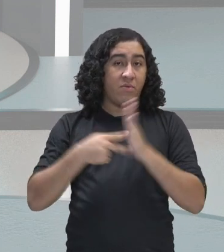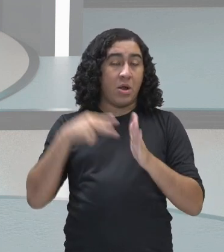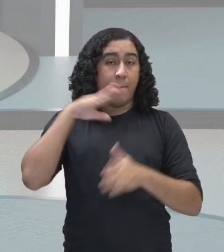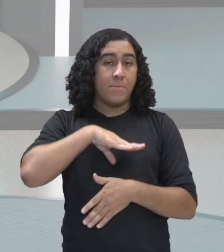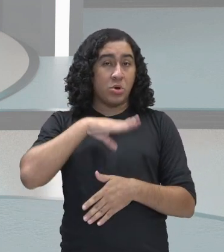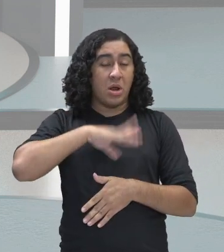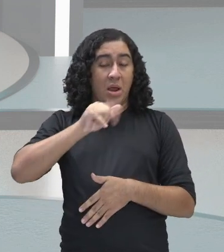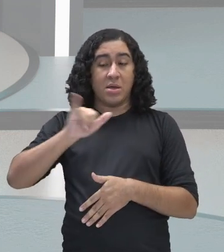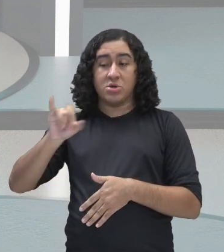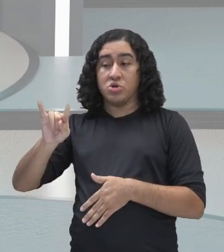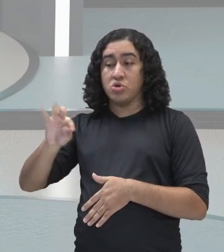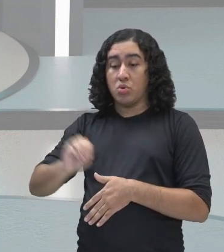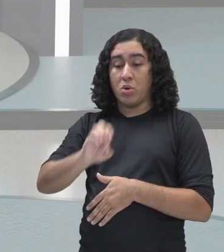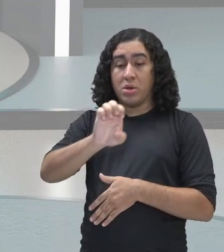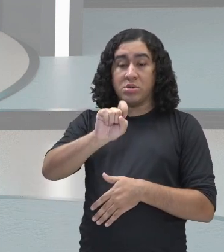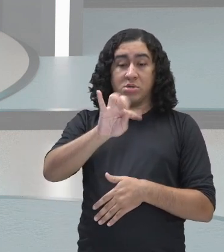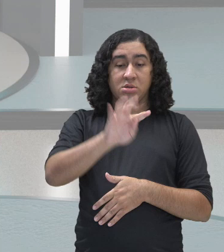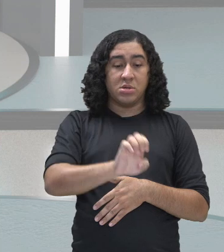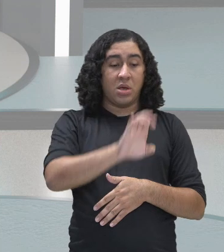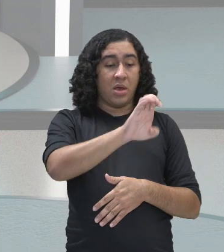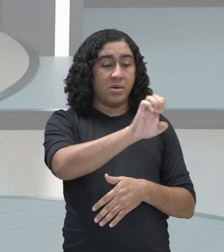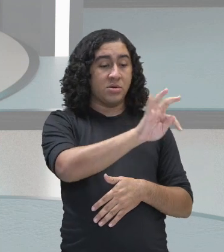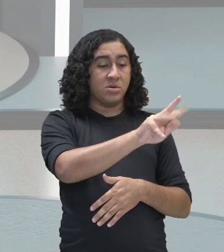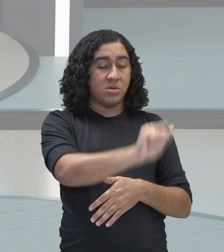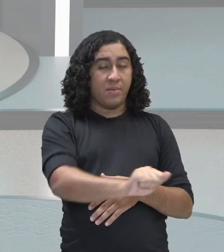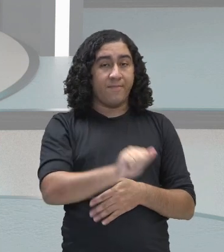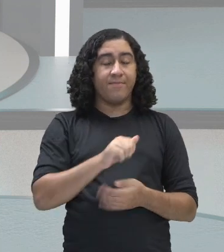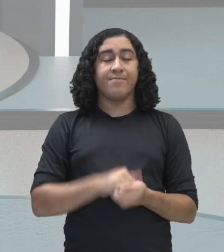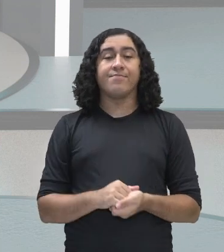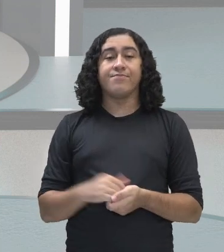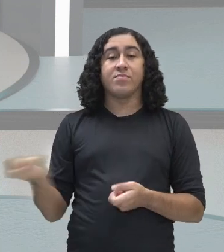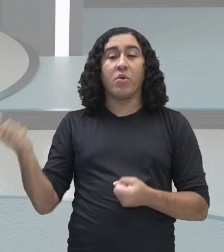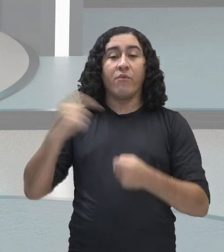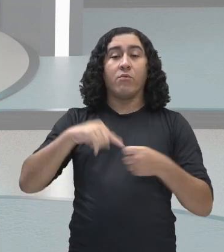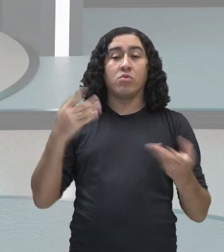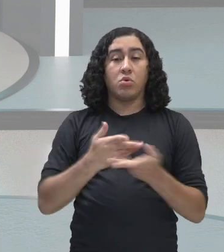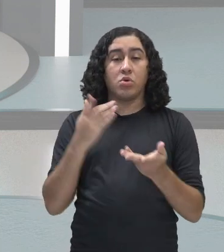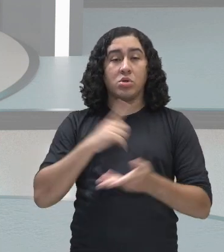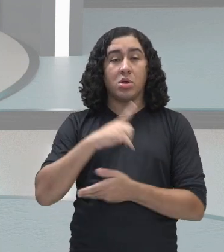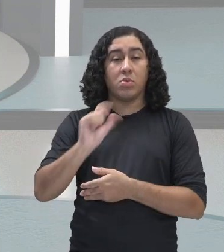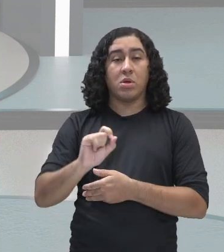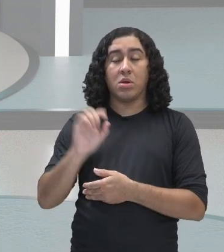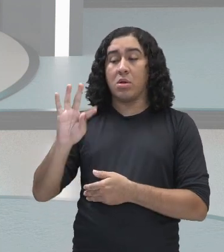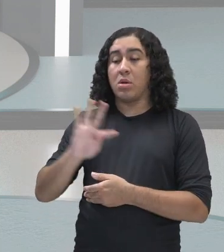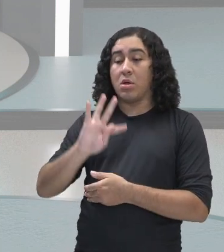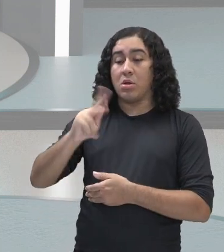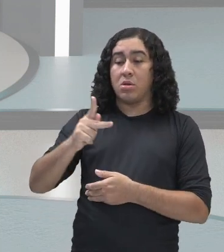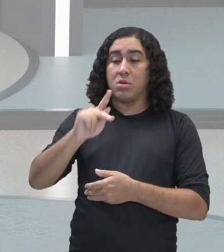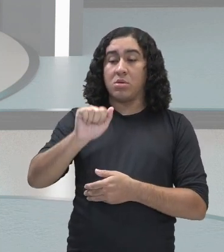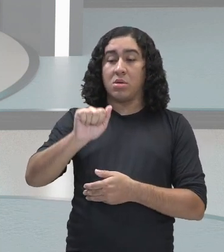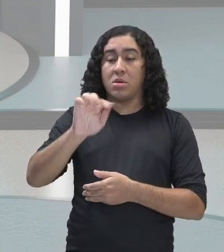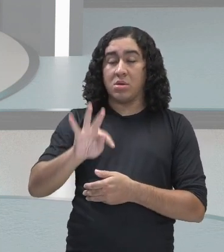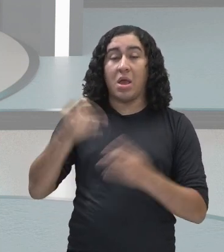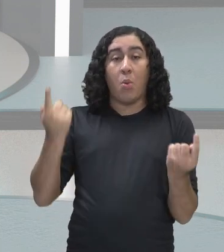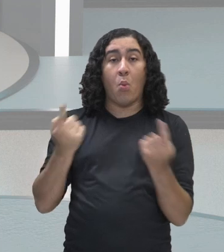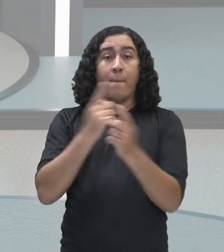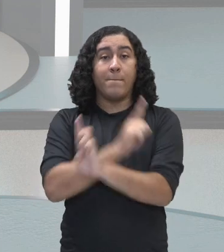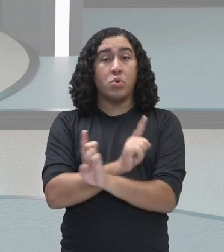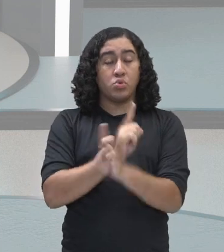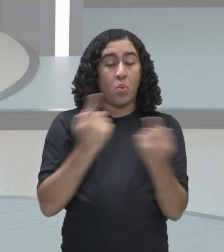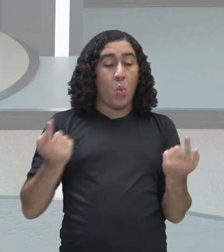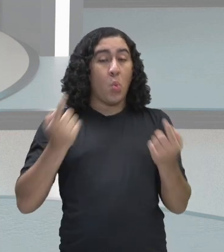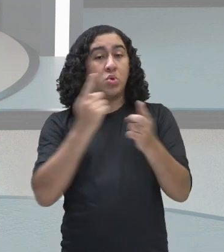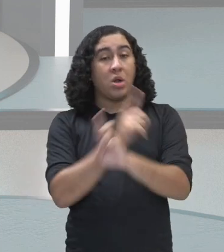isto, este ou esta. Mudando agora, nós vamos ver o that, que é exatamente o oposto, é o contrário